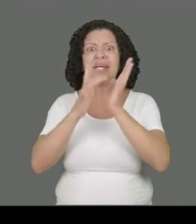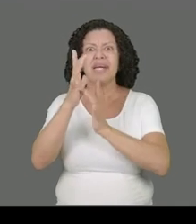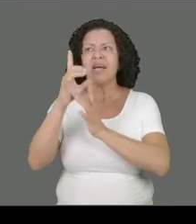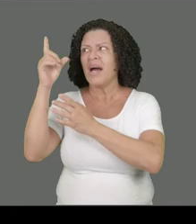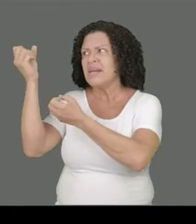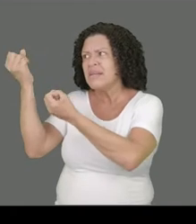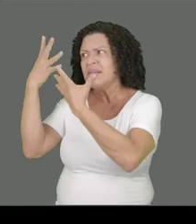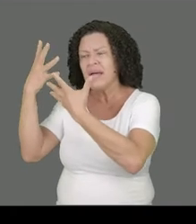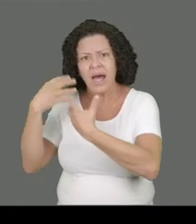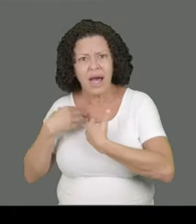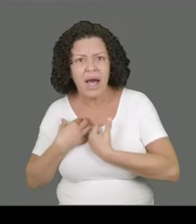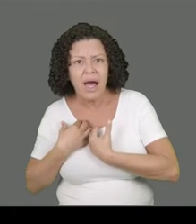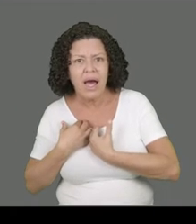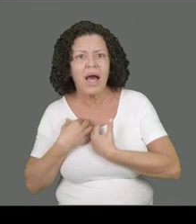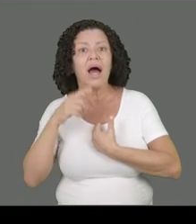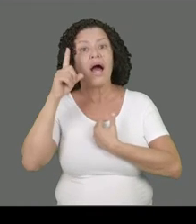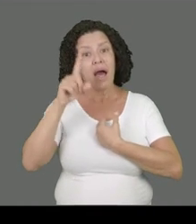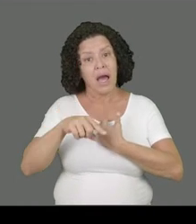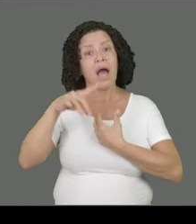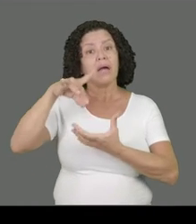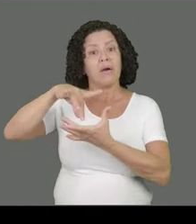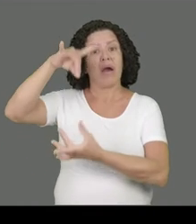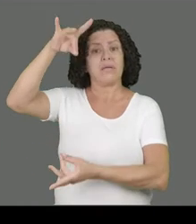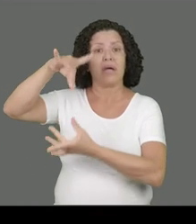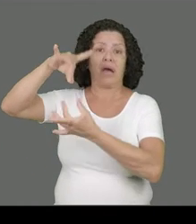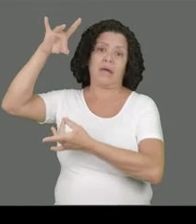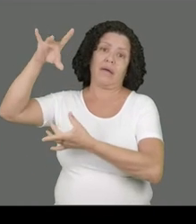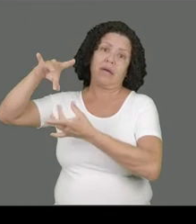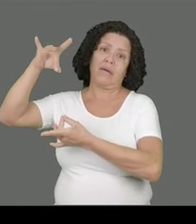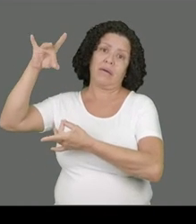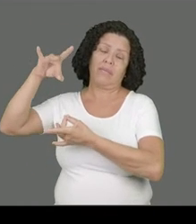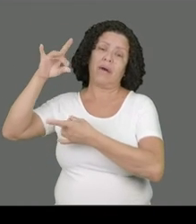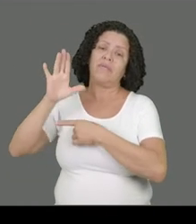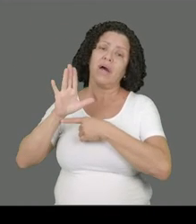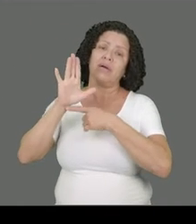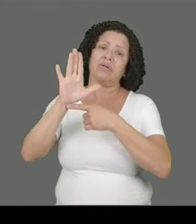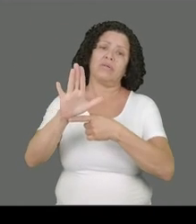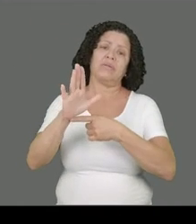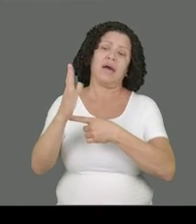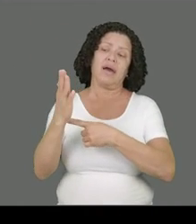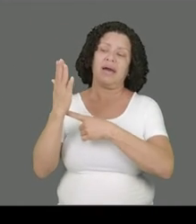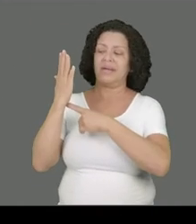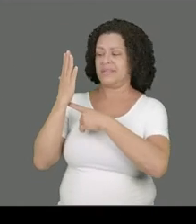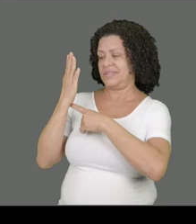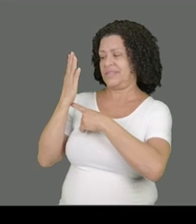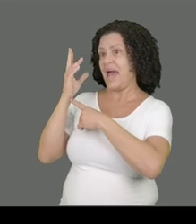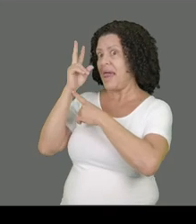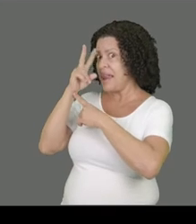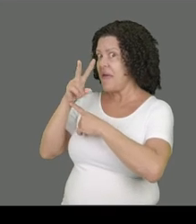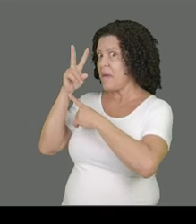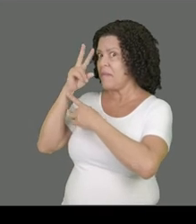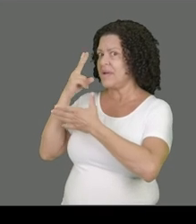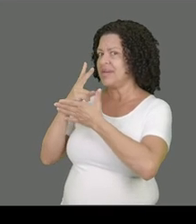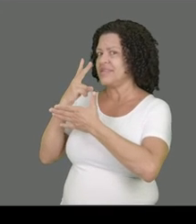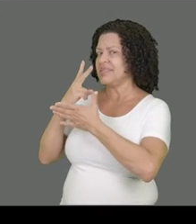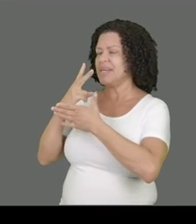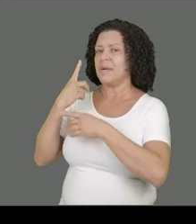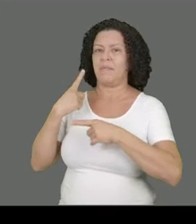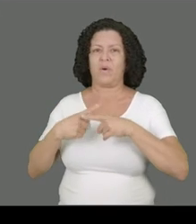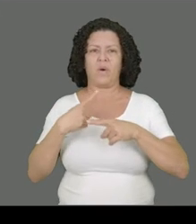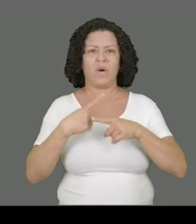mensagem de Jesus. E é isso que os espíritos amigos vêm corroborar, vêm nos